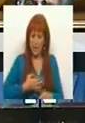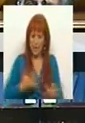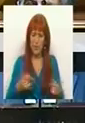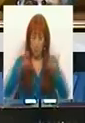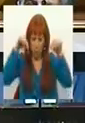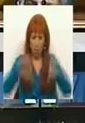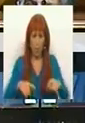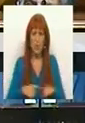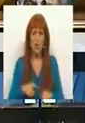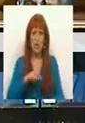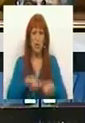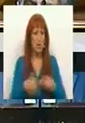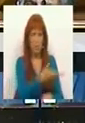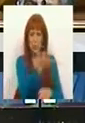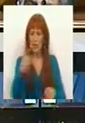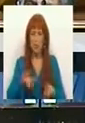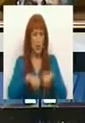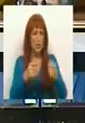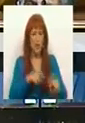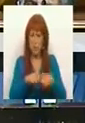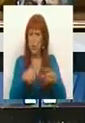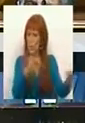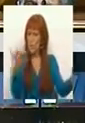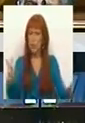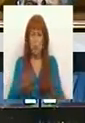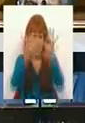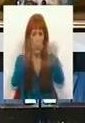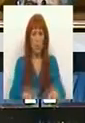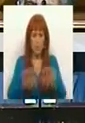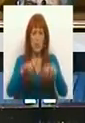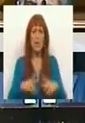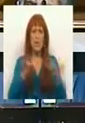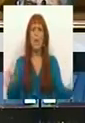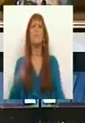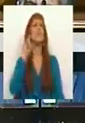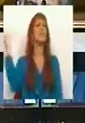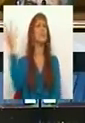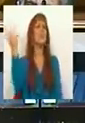de que hoje os deputados, os partidos políticos e o Parlamento saíram